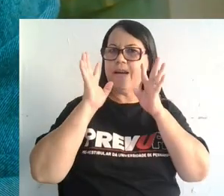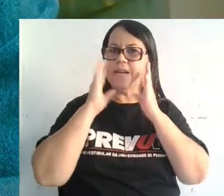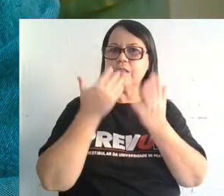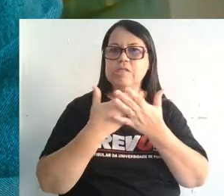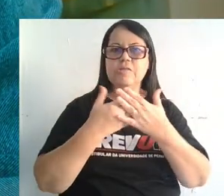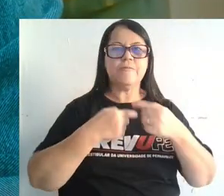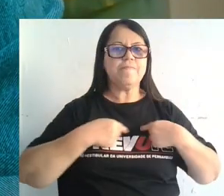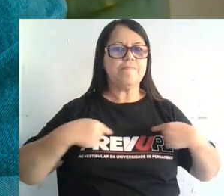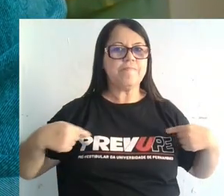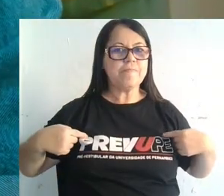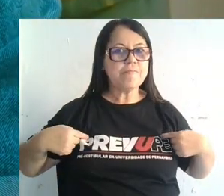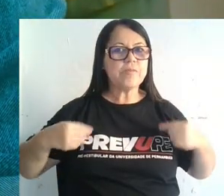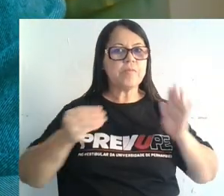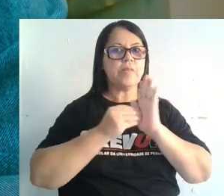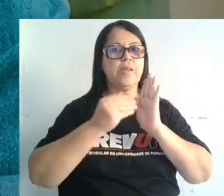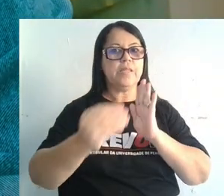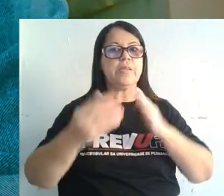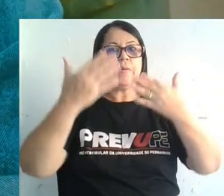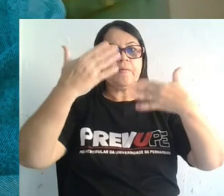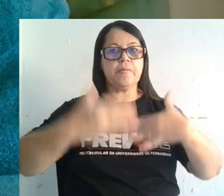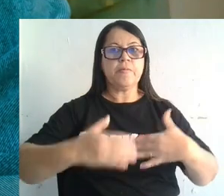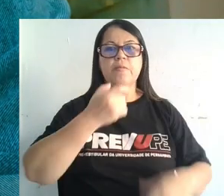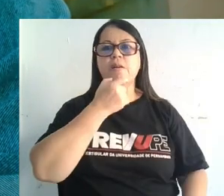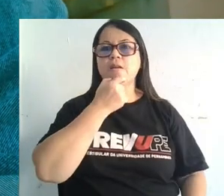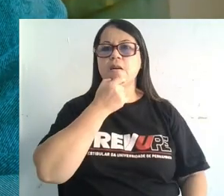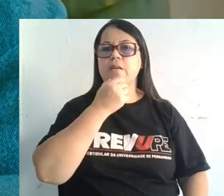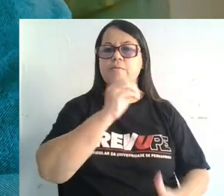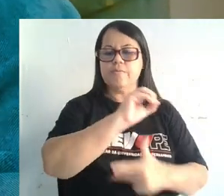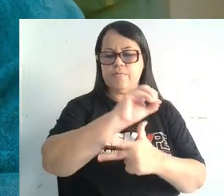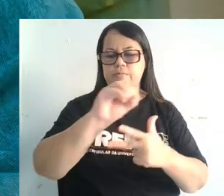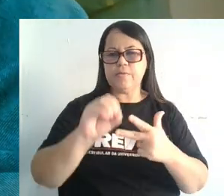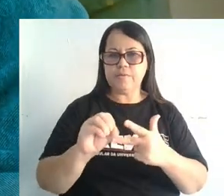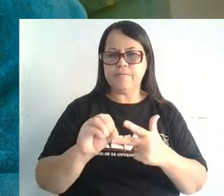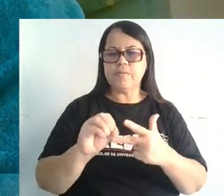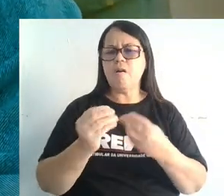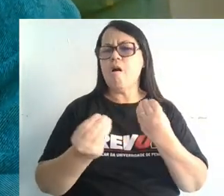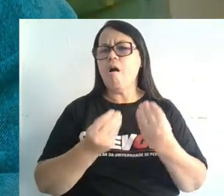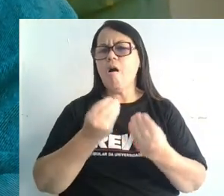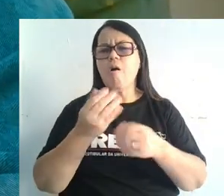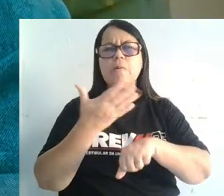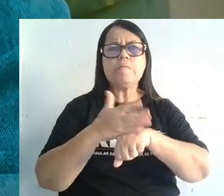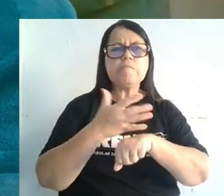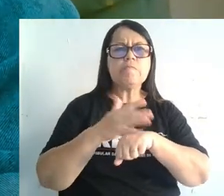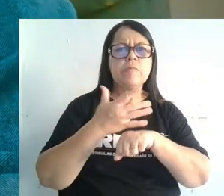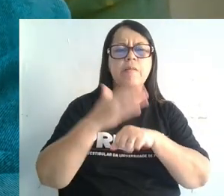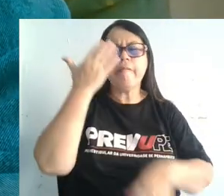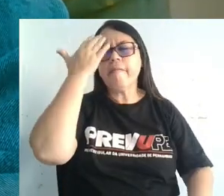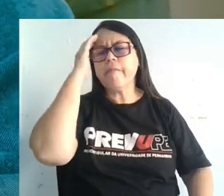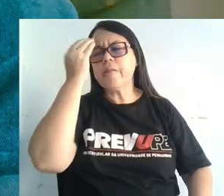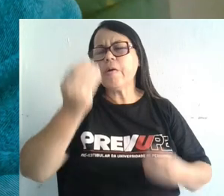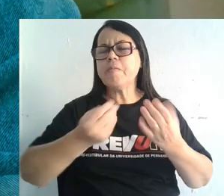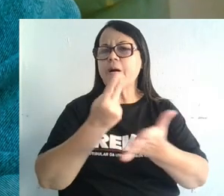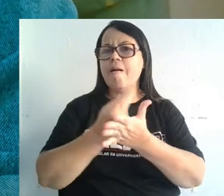Atenção, galerinha do Prevup, para mais uma dica para quem vai fazer prova de inglês no Enem, tá? Uma forma legal de você treinar e compreender um pouco